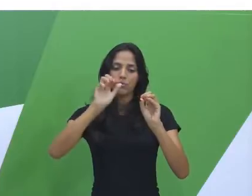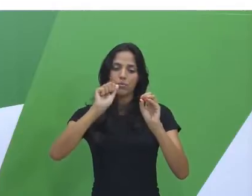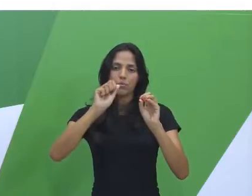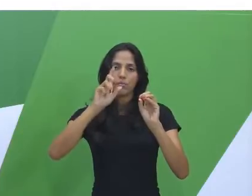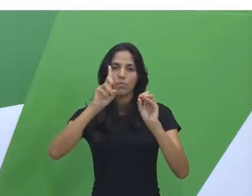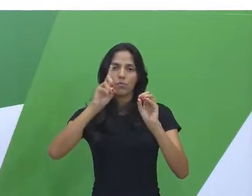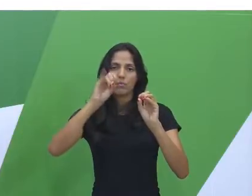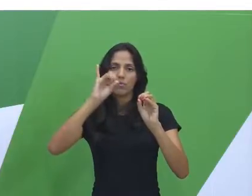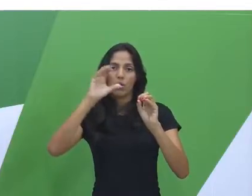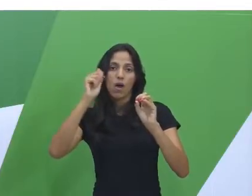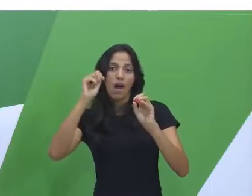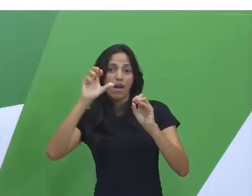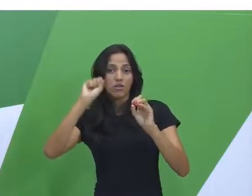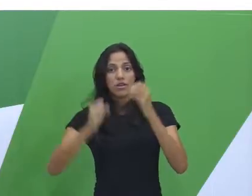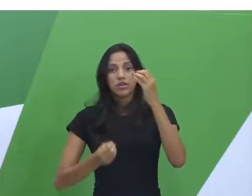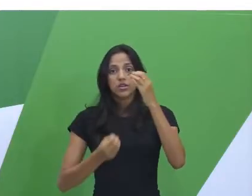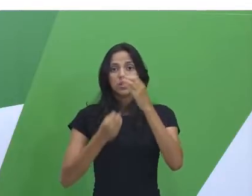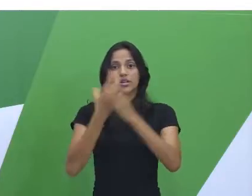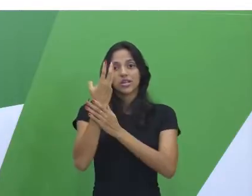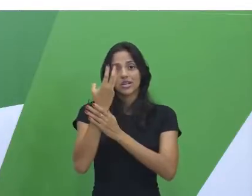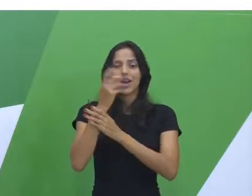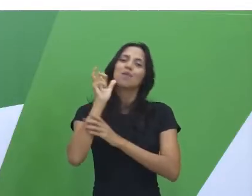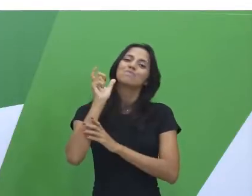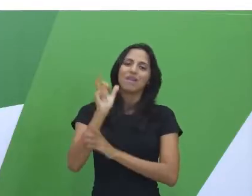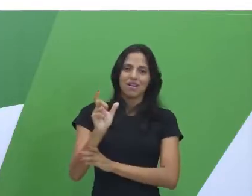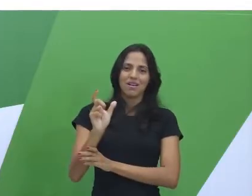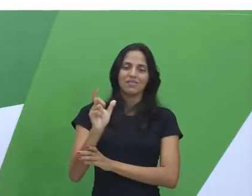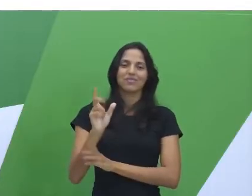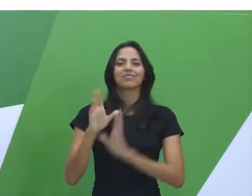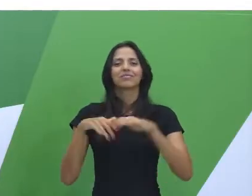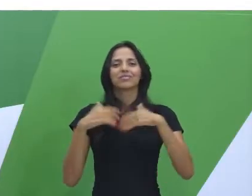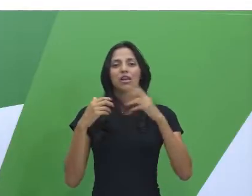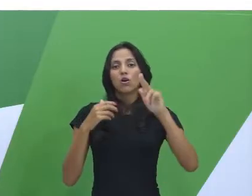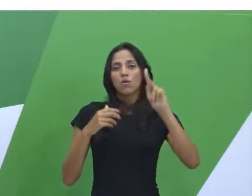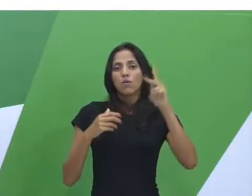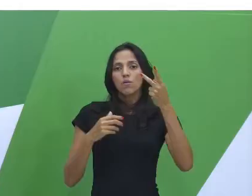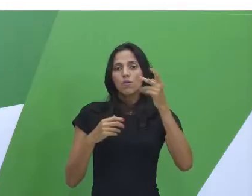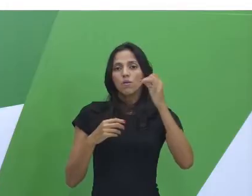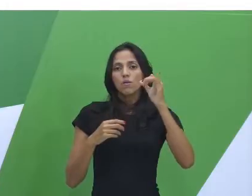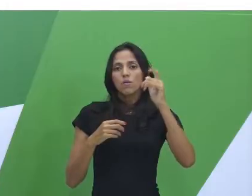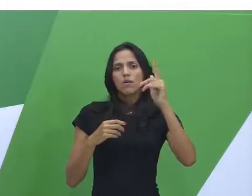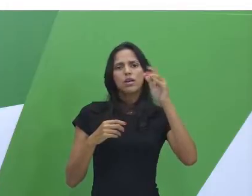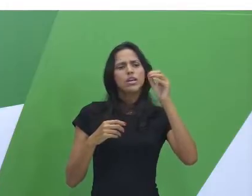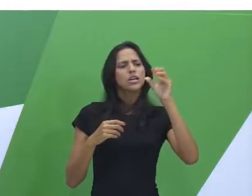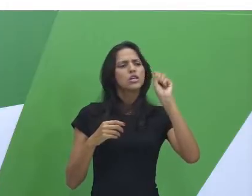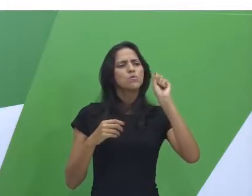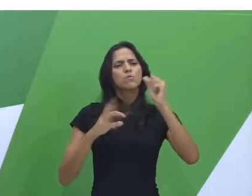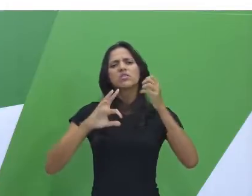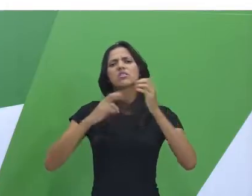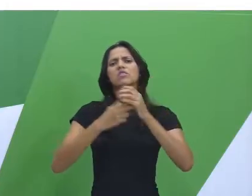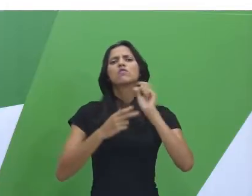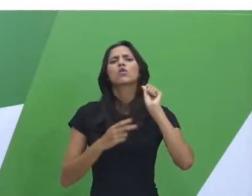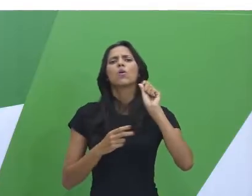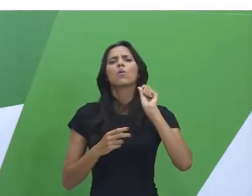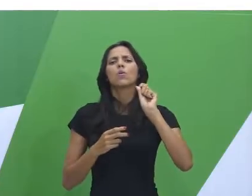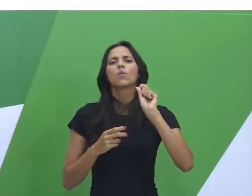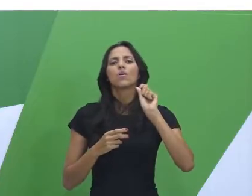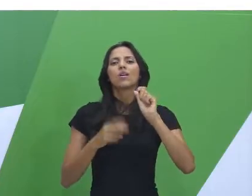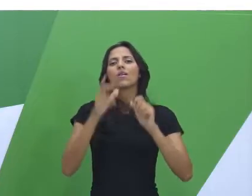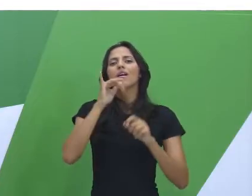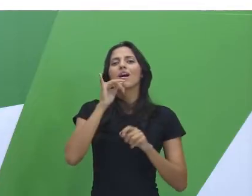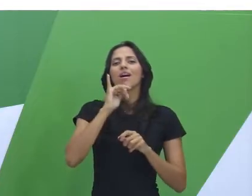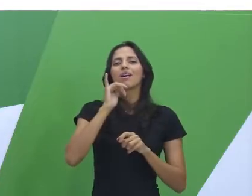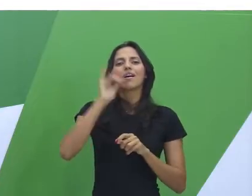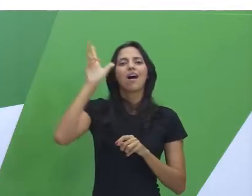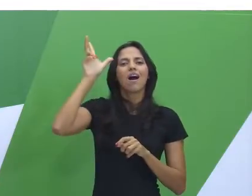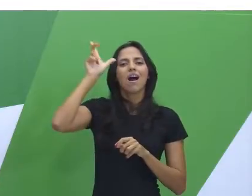emergem e dão origem a nossas palavras. Hipos, vem de quê, pessoal? Hipos, ó, cavalo. Por